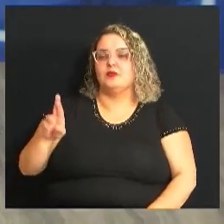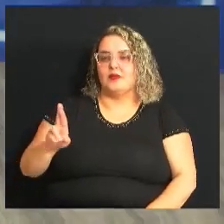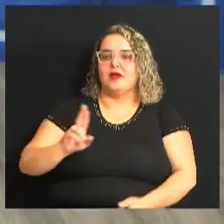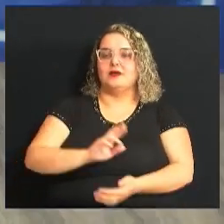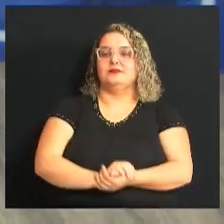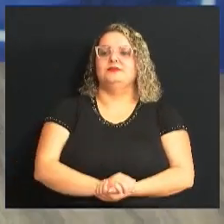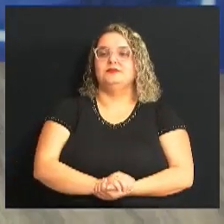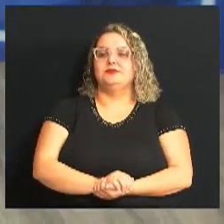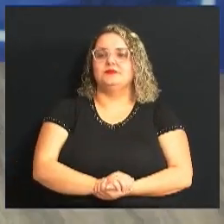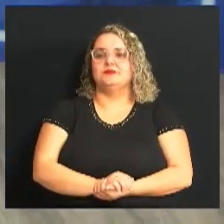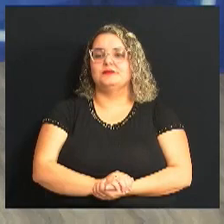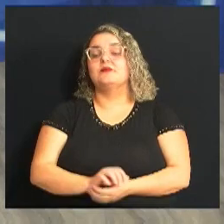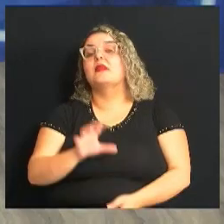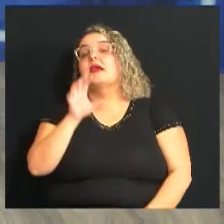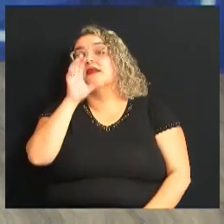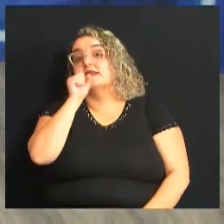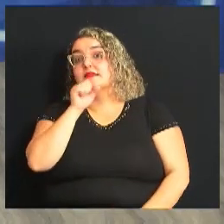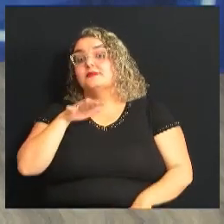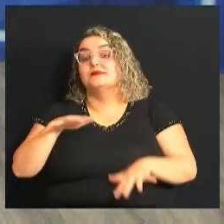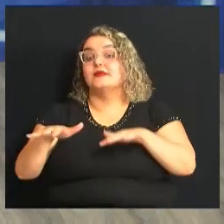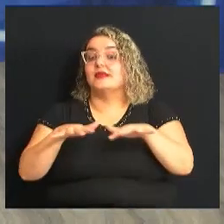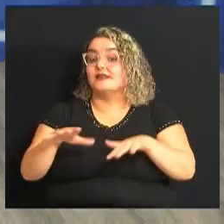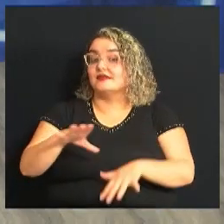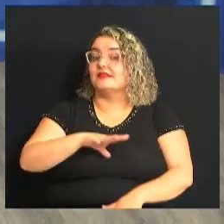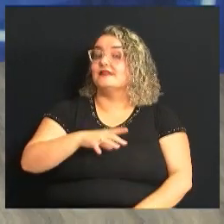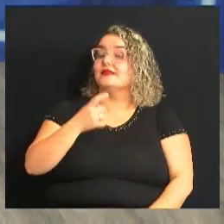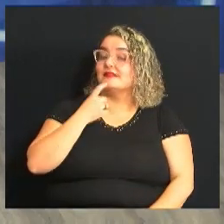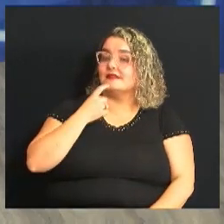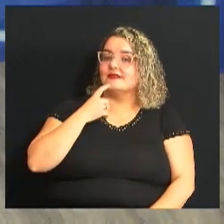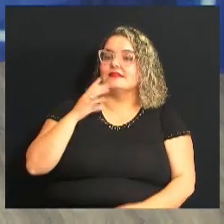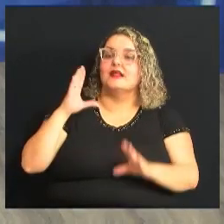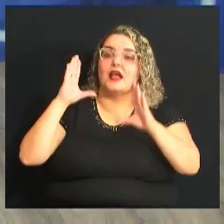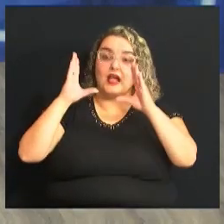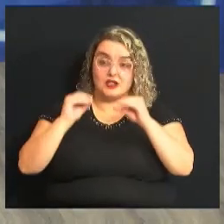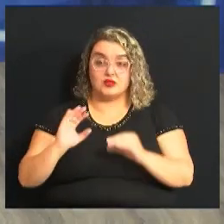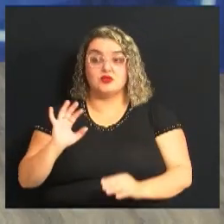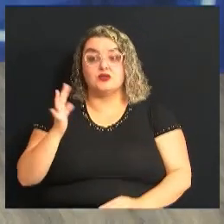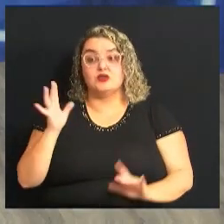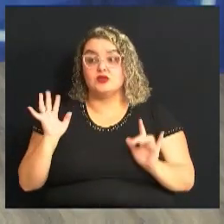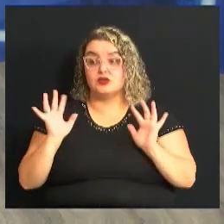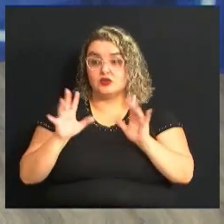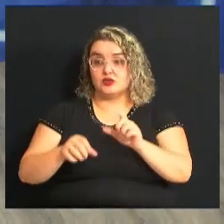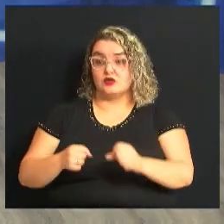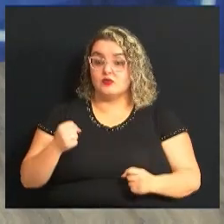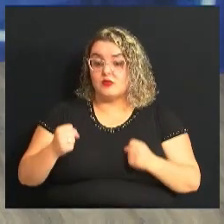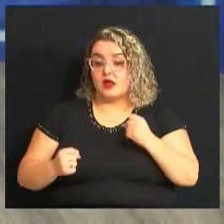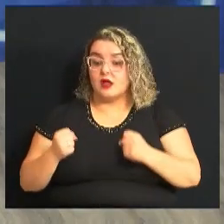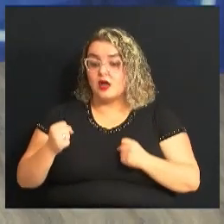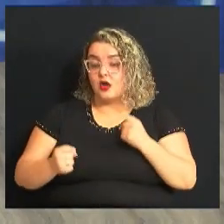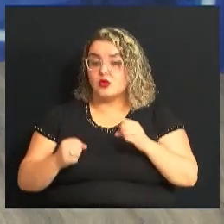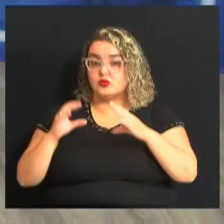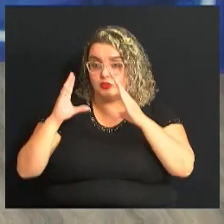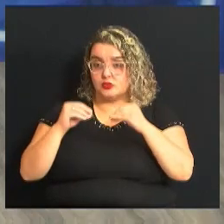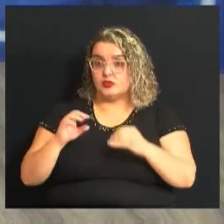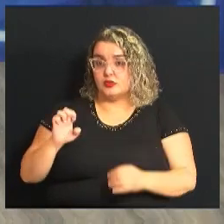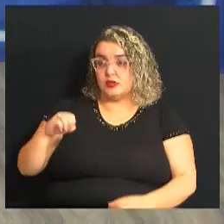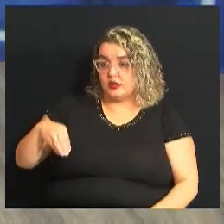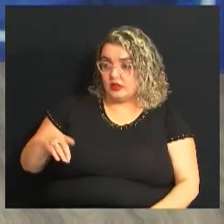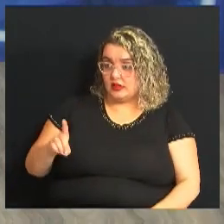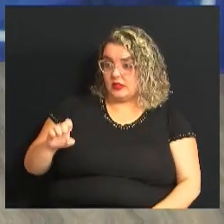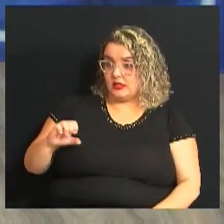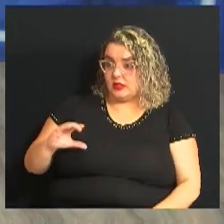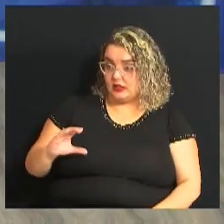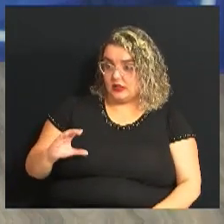Sábado agitado aqui na cidade de Campinas. À noite acontece uma corrida noturna e a INDEC já está preparando toda uma